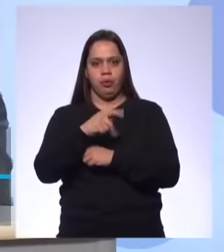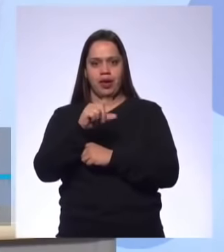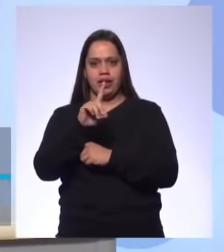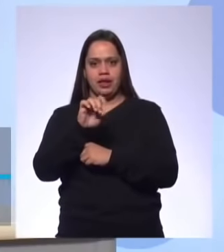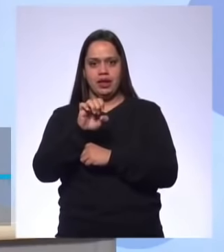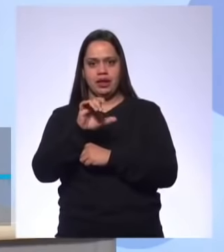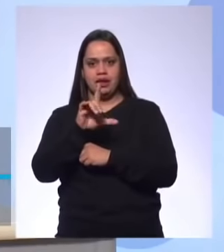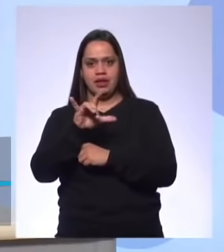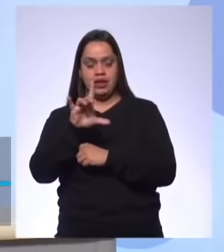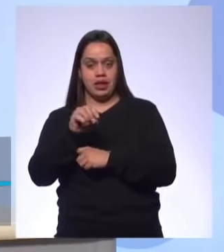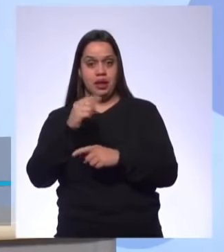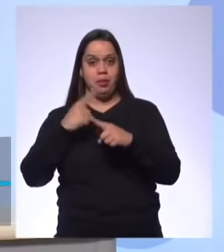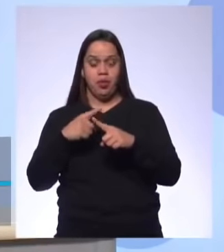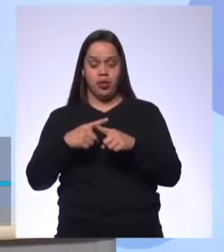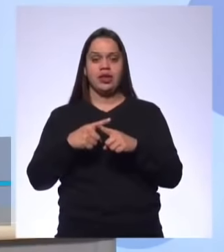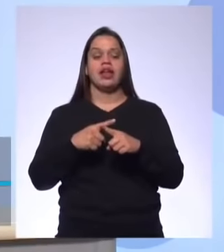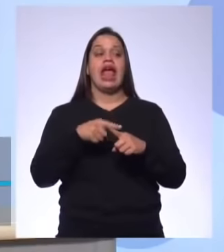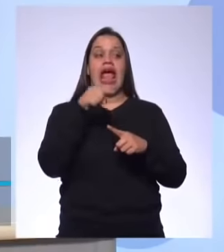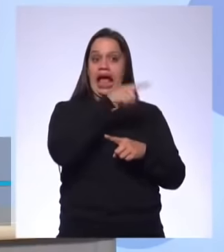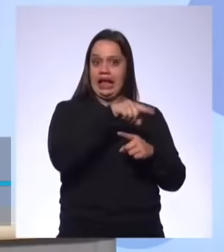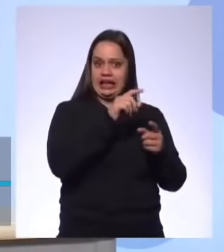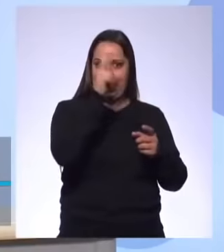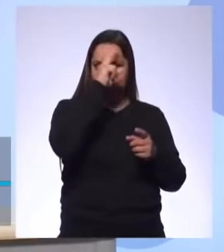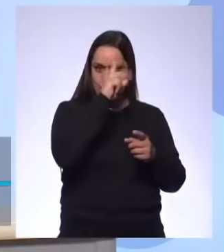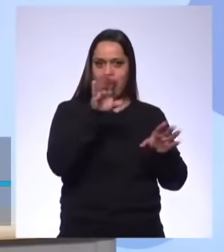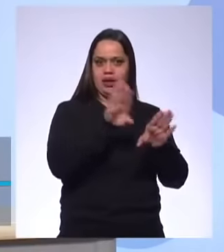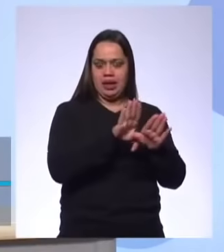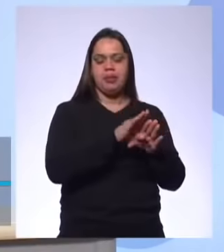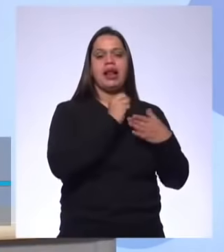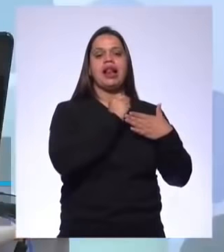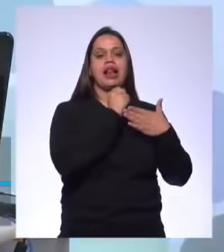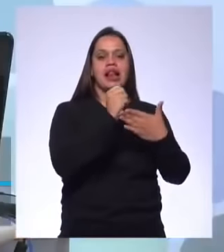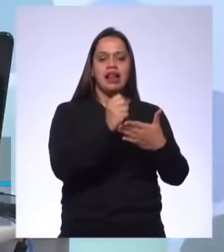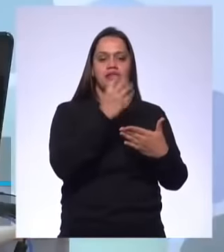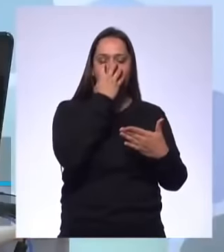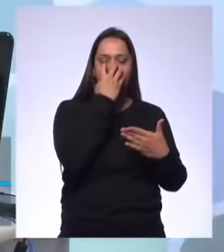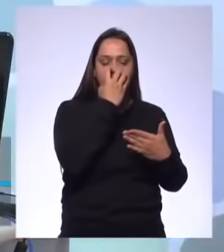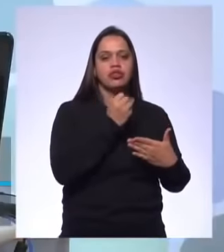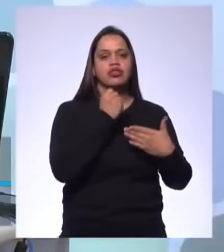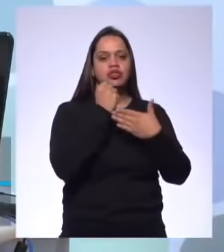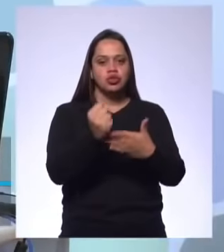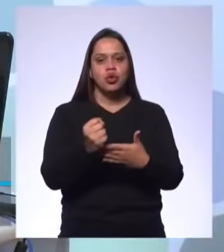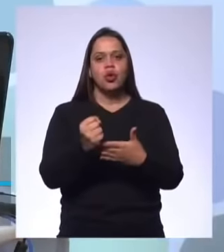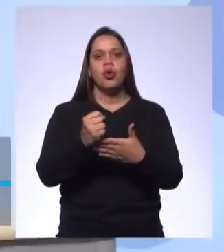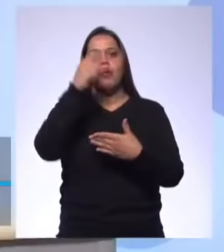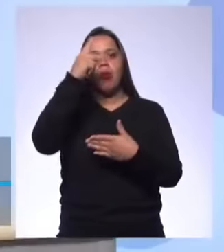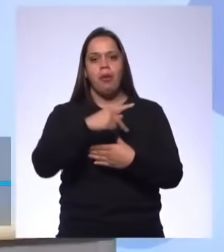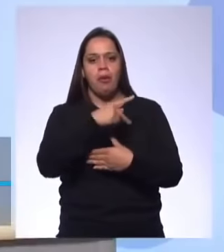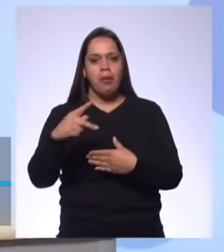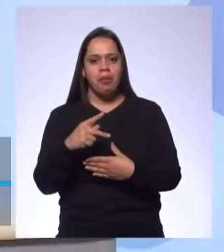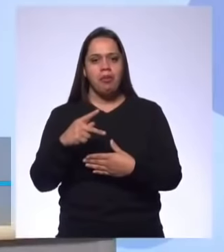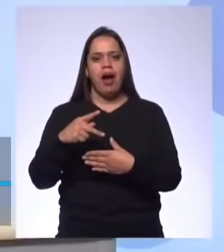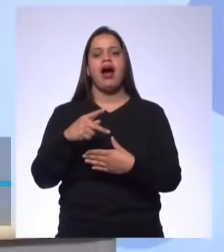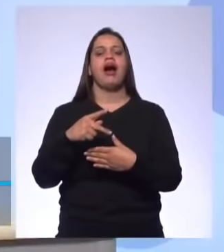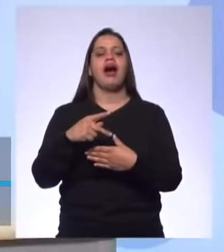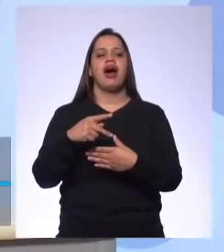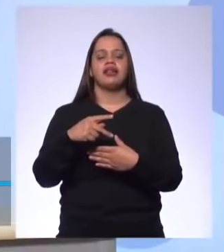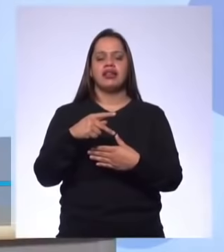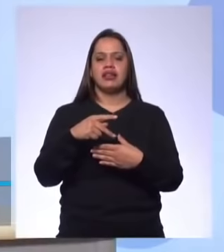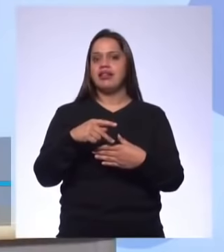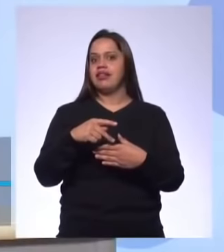levar a cachorrinha para o padre, né, benzer, para o padre O rezar. padre não queria de E o padre não jeito nenhum. queria, não é? Aí eu